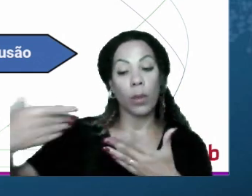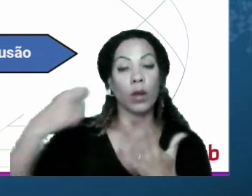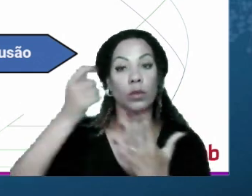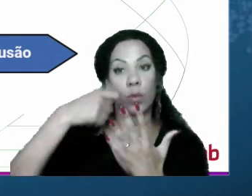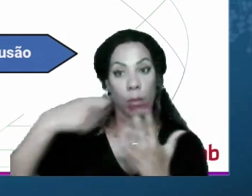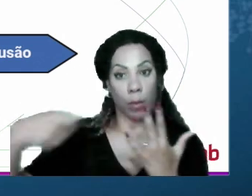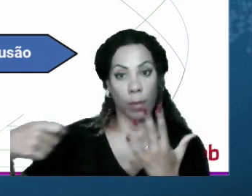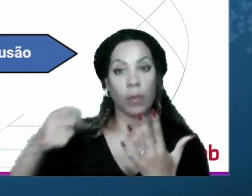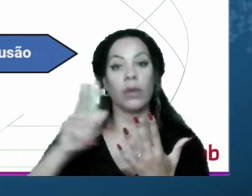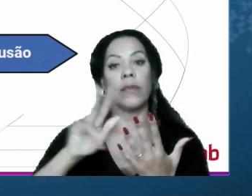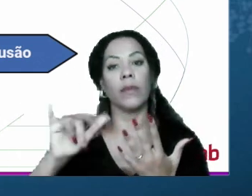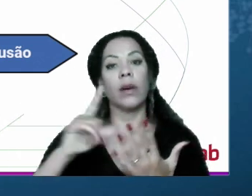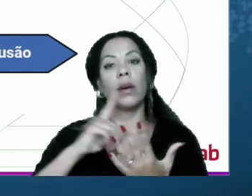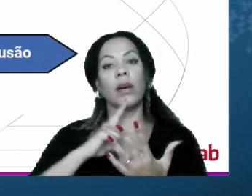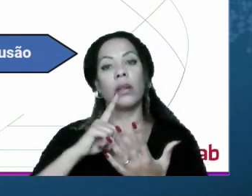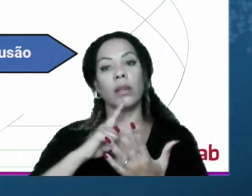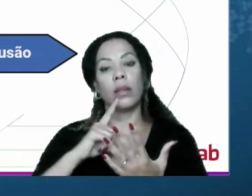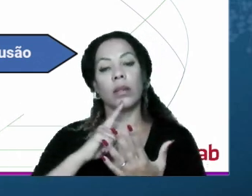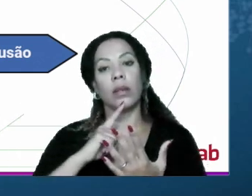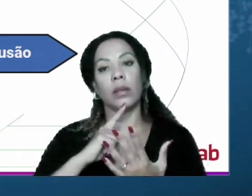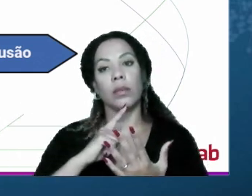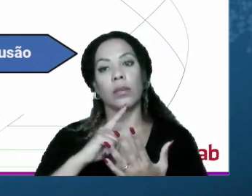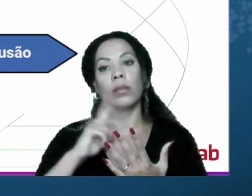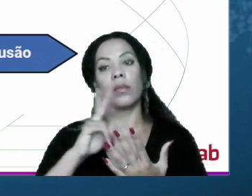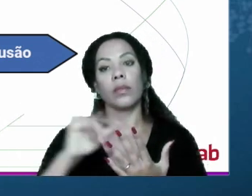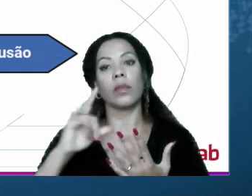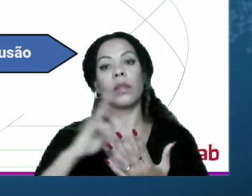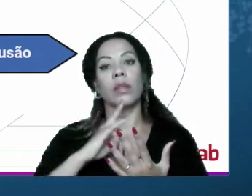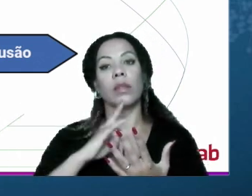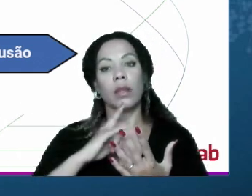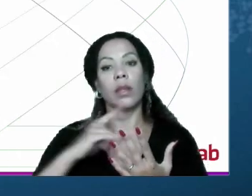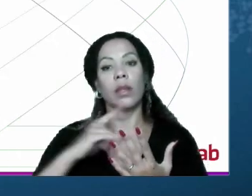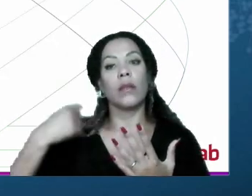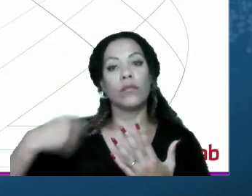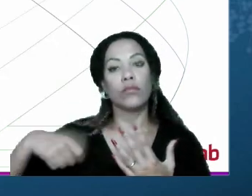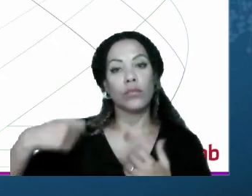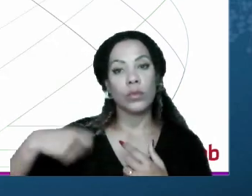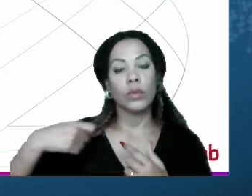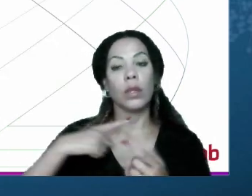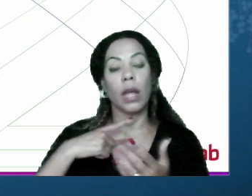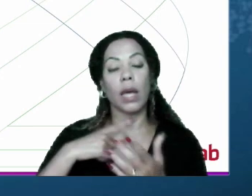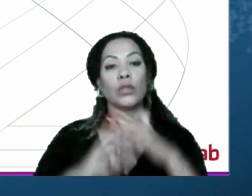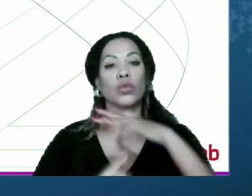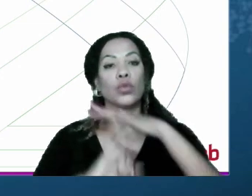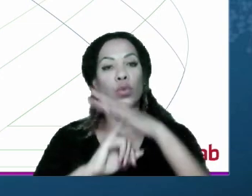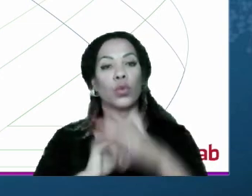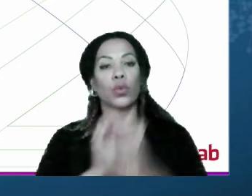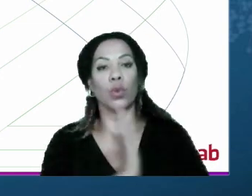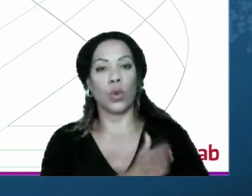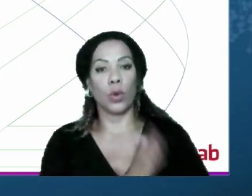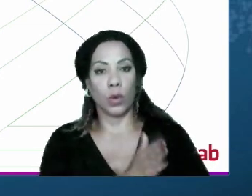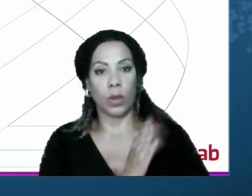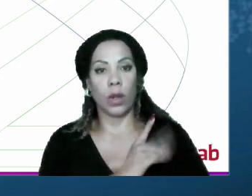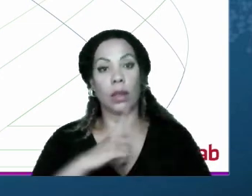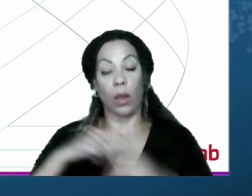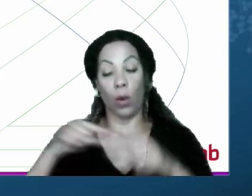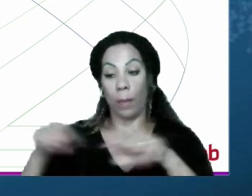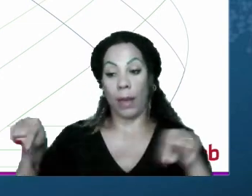ela ganhará mais velocidade. Nós temos aqui um Instituto de Cardiologia, onde existe uma sala